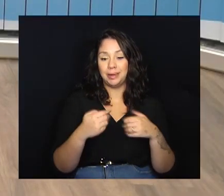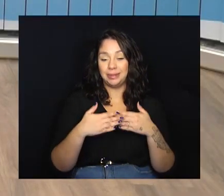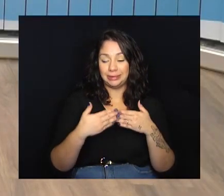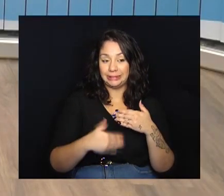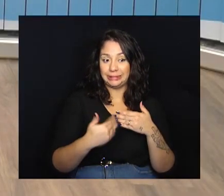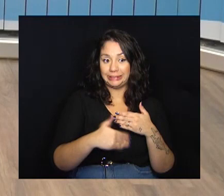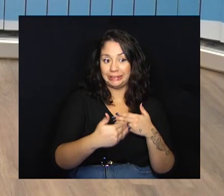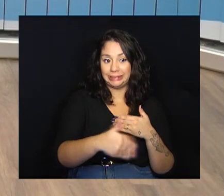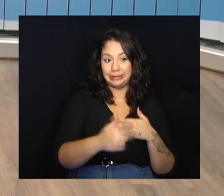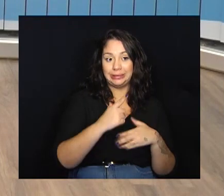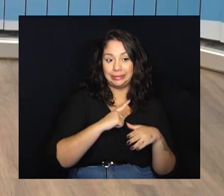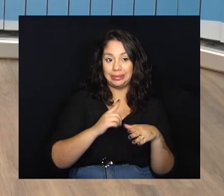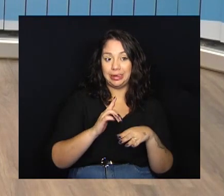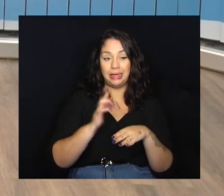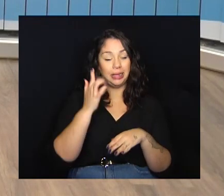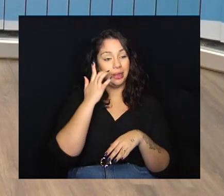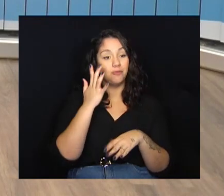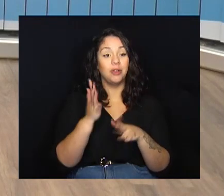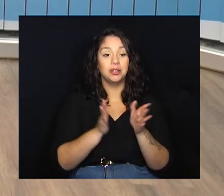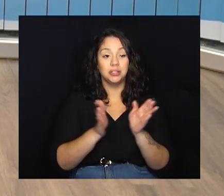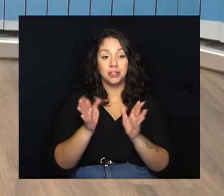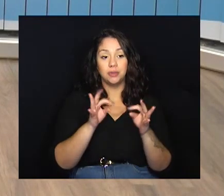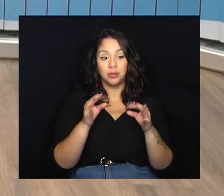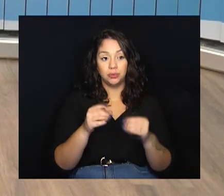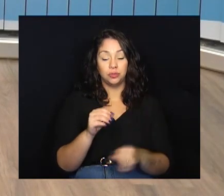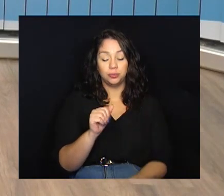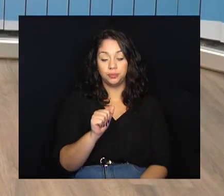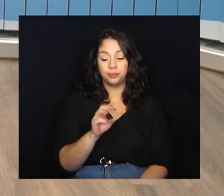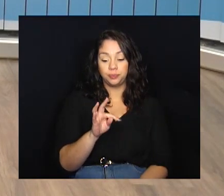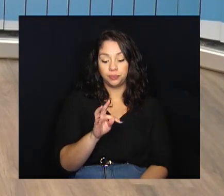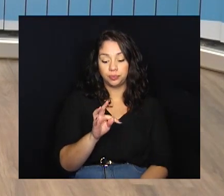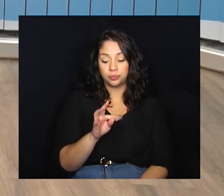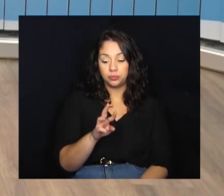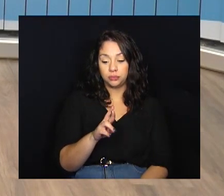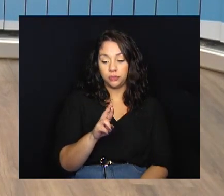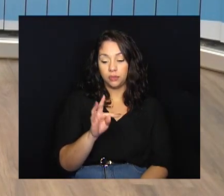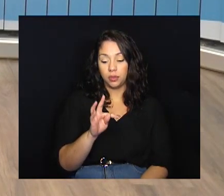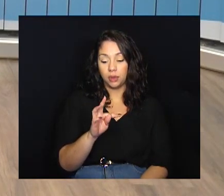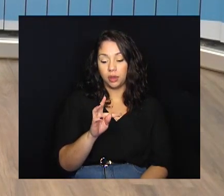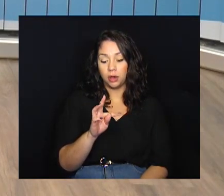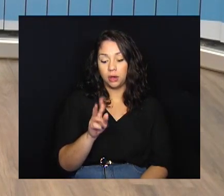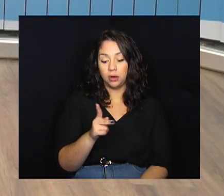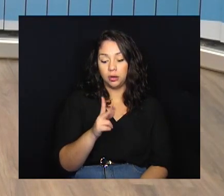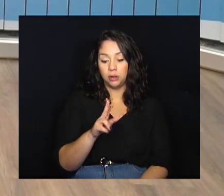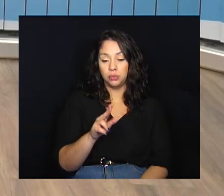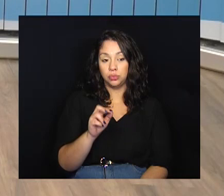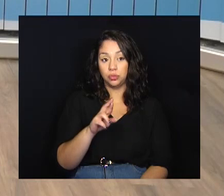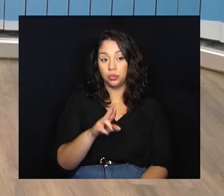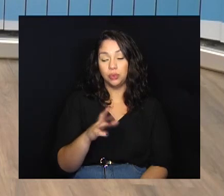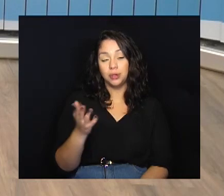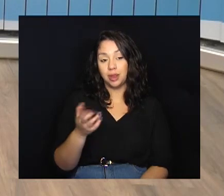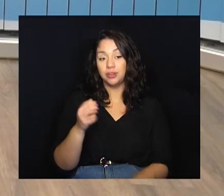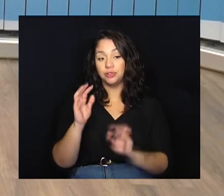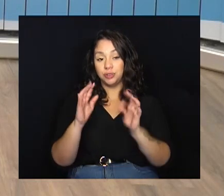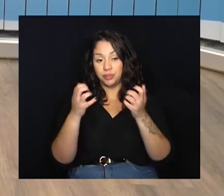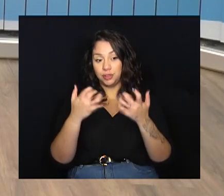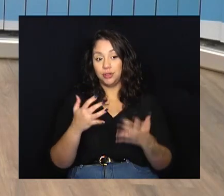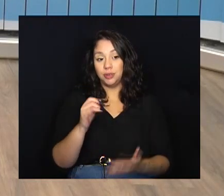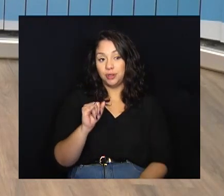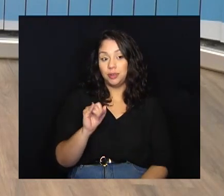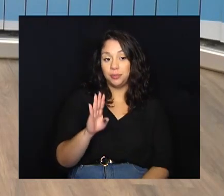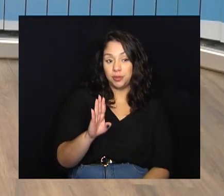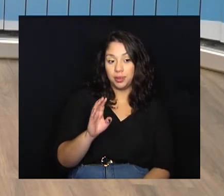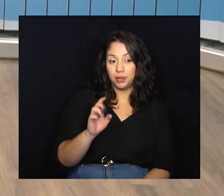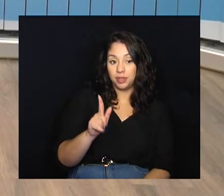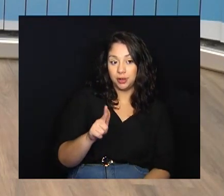mas viveu a todos e Arthur o IBGE o Instituto Brasileiro de geografia estatística divulgou dados da população